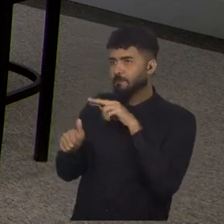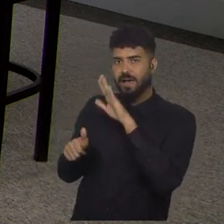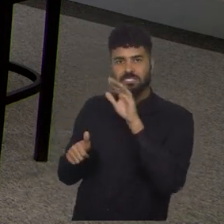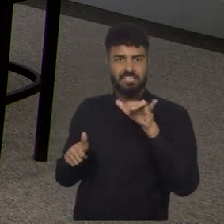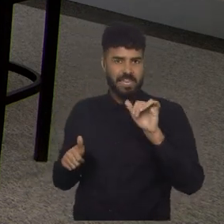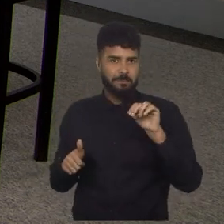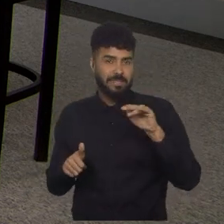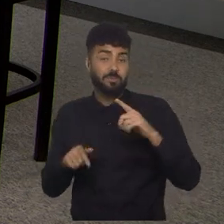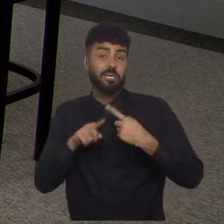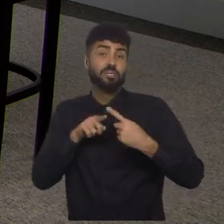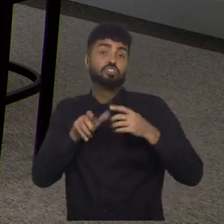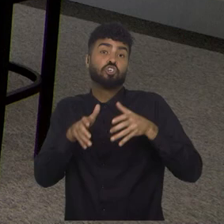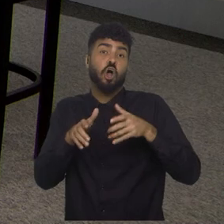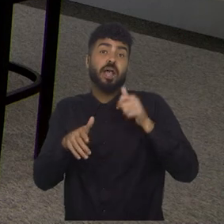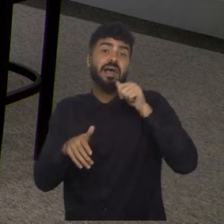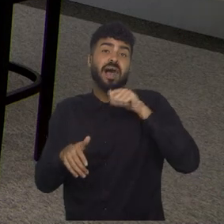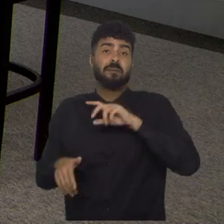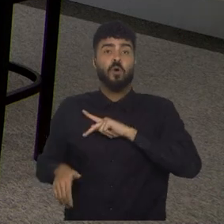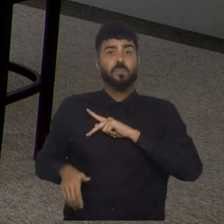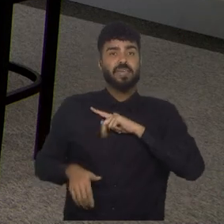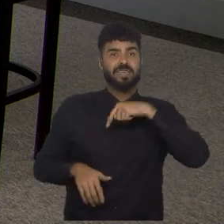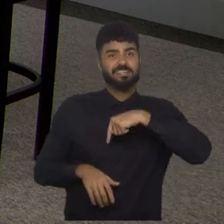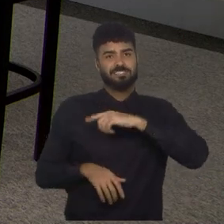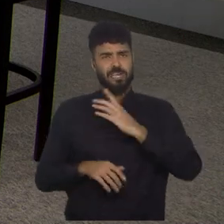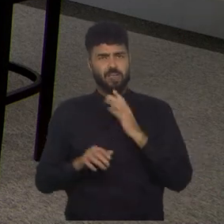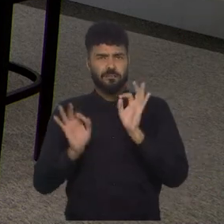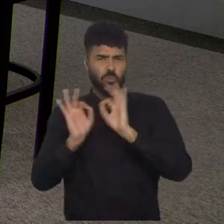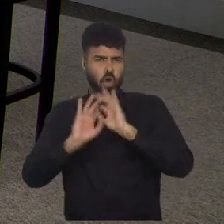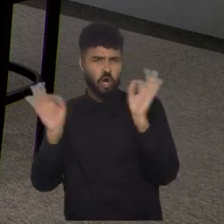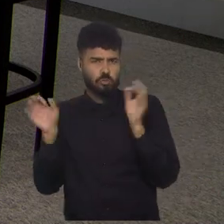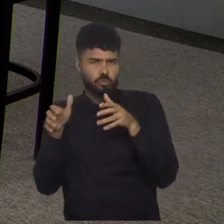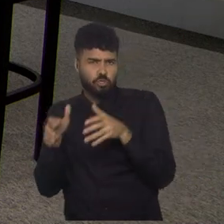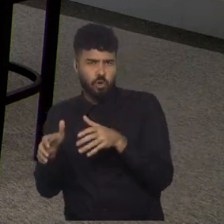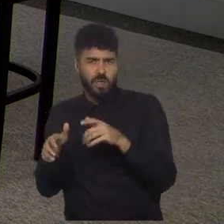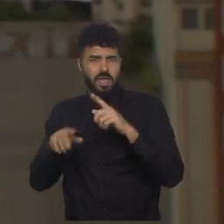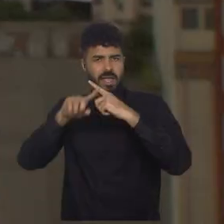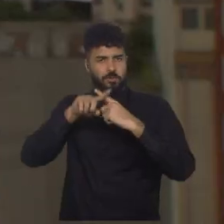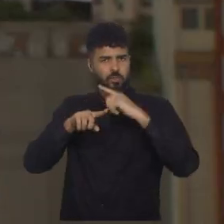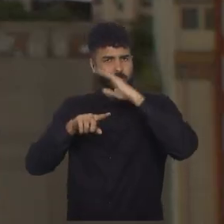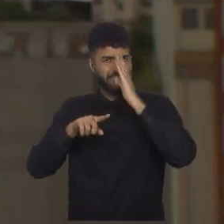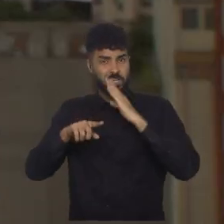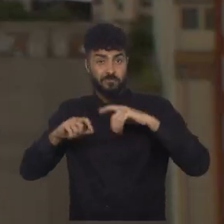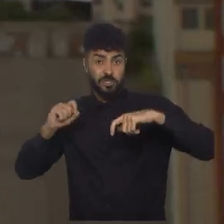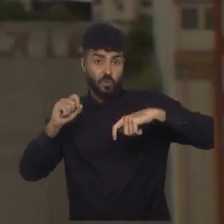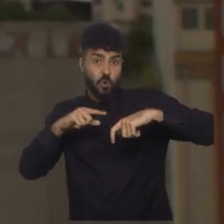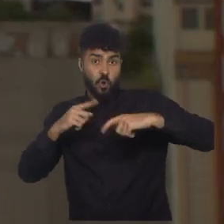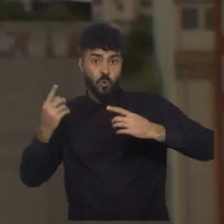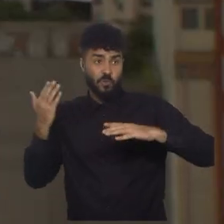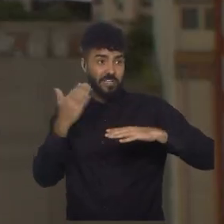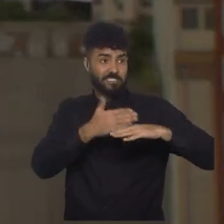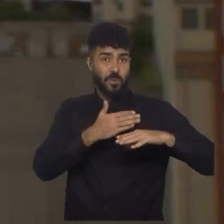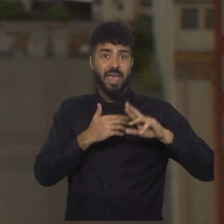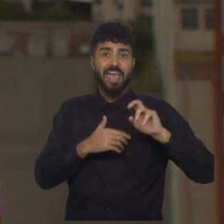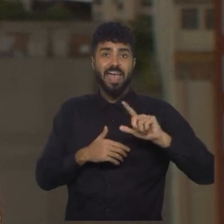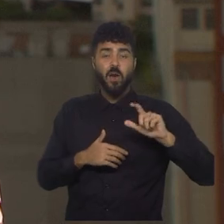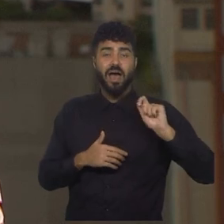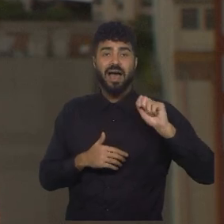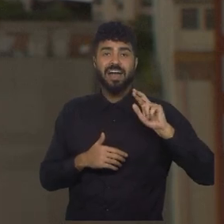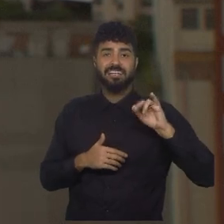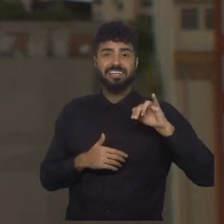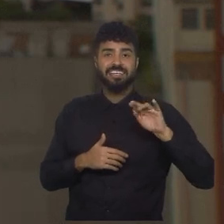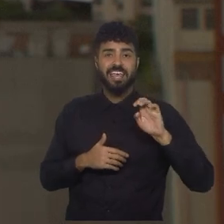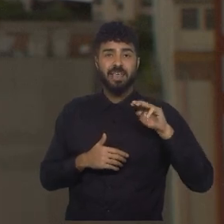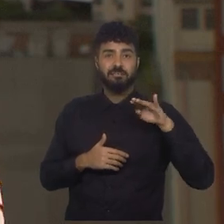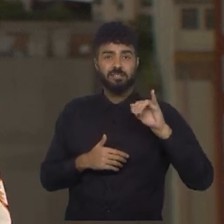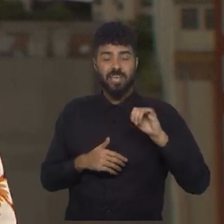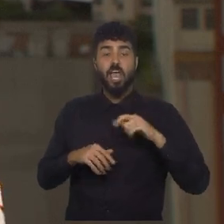agora aqui no Palmeiras. Fez uma ótima estreia no Campeonato Brasileiro, já fazendo gol contra o Real Ariquemes. Foi artilheira da Copa América, então,